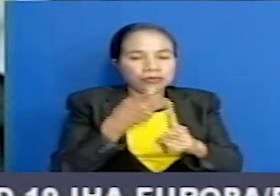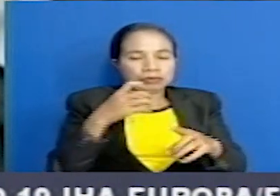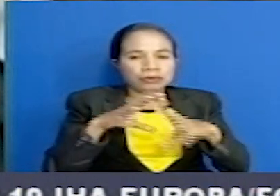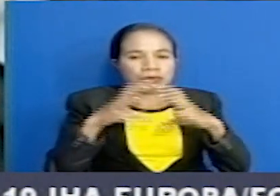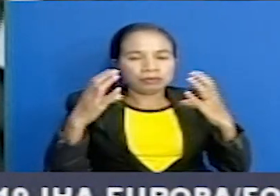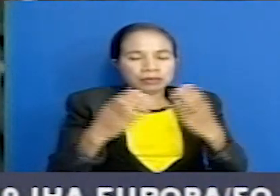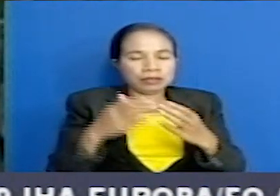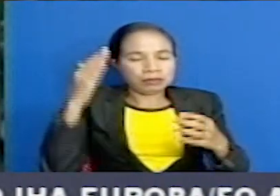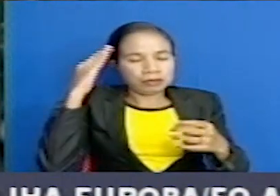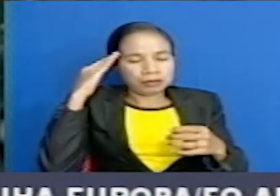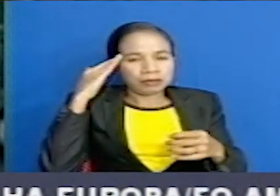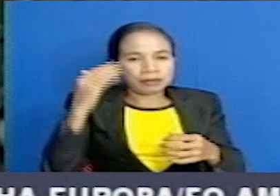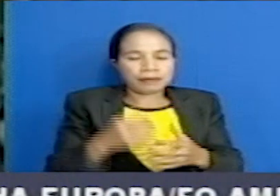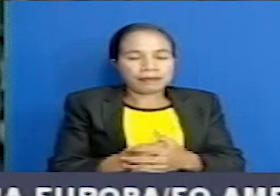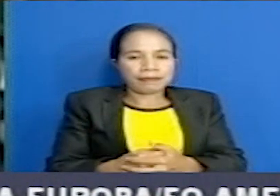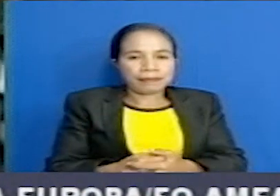Komisar Menang Veteran Sirnia,